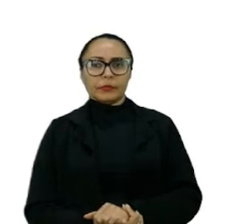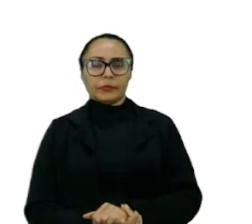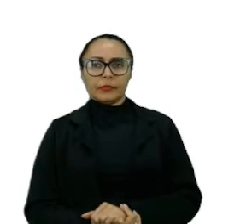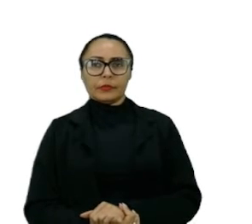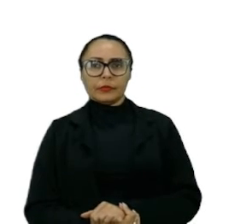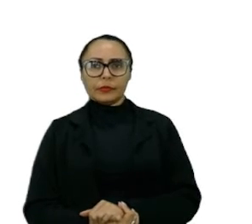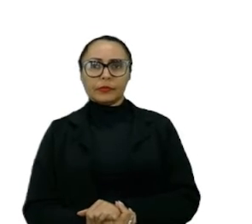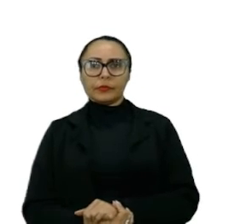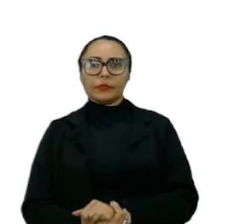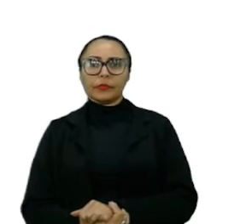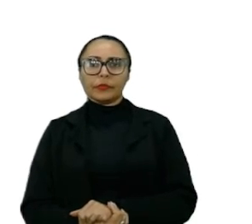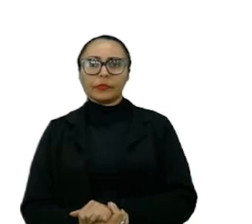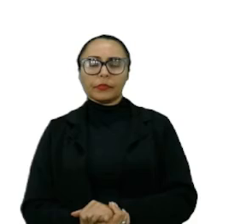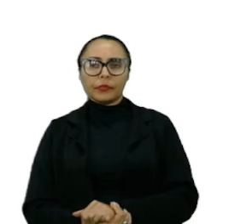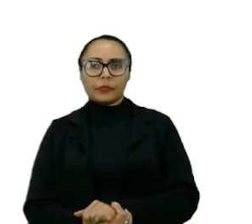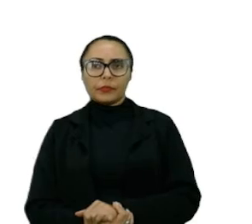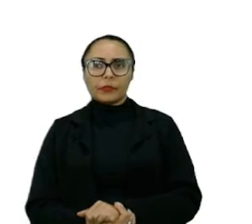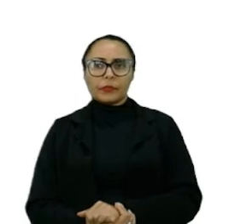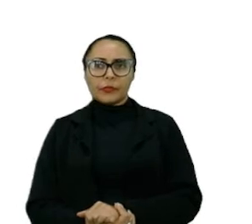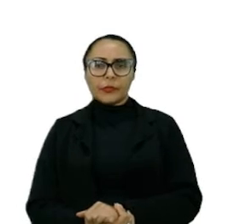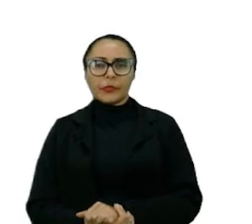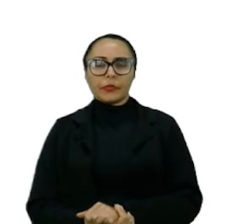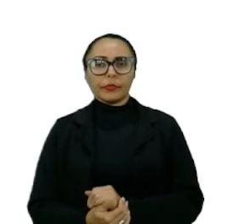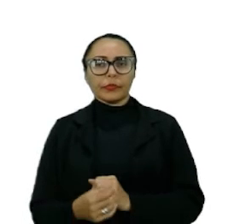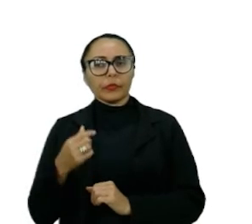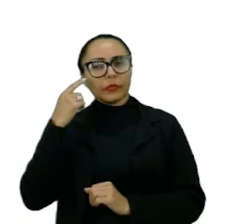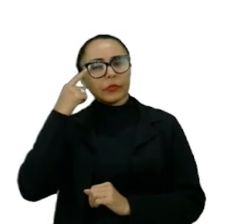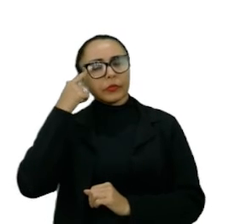Acompanha comigo as seguintes etapas.